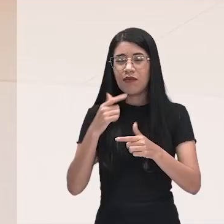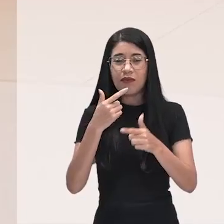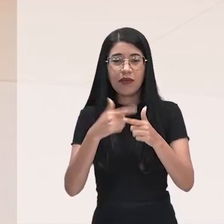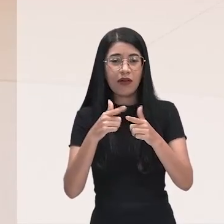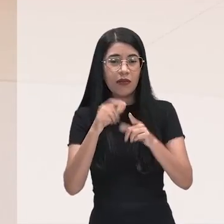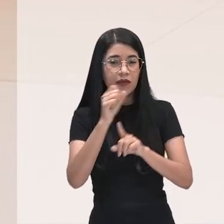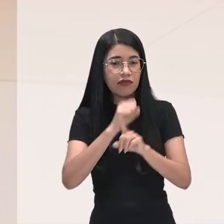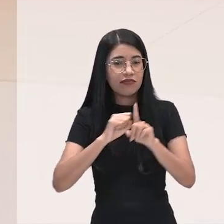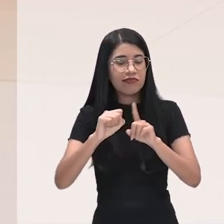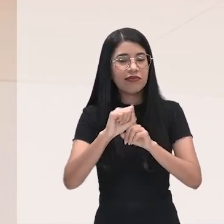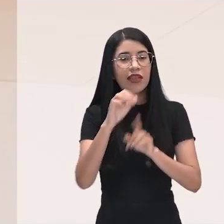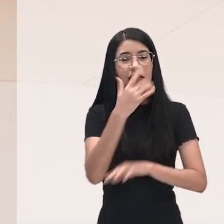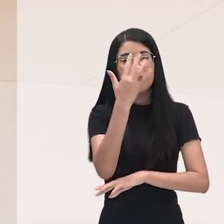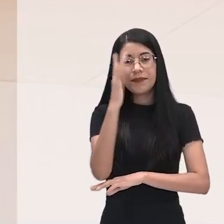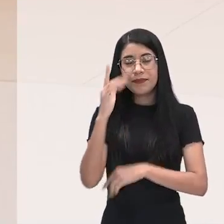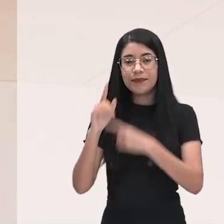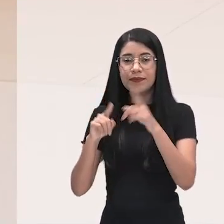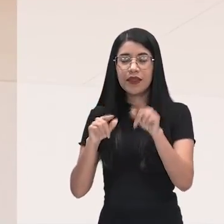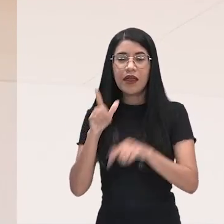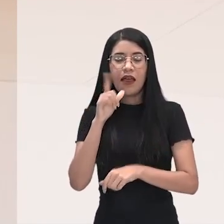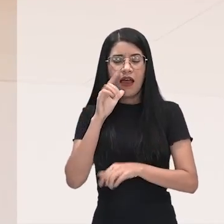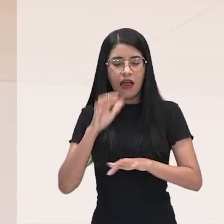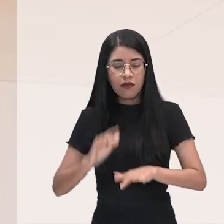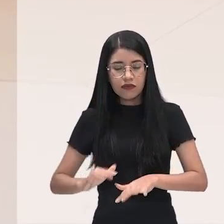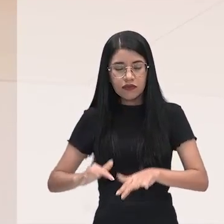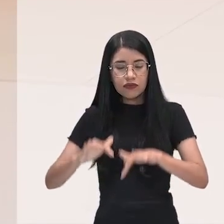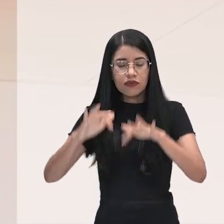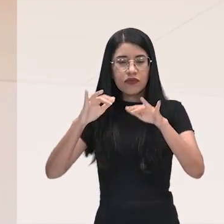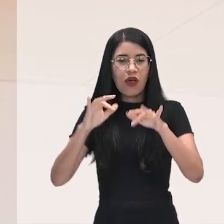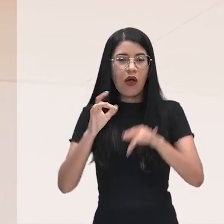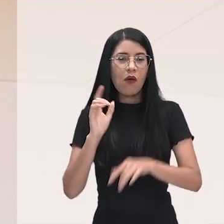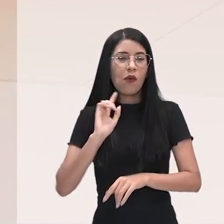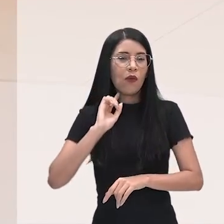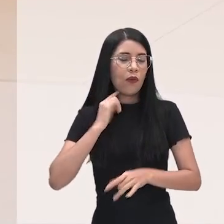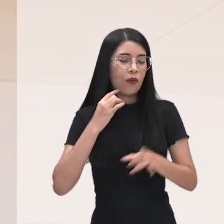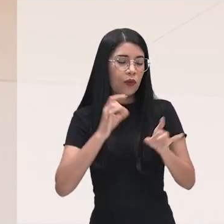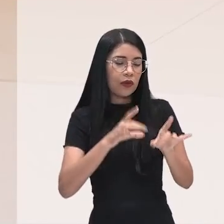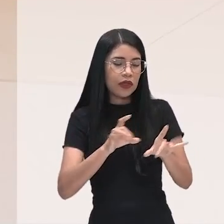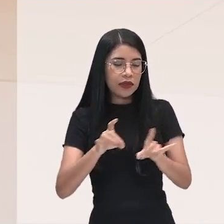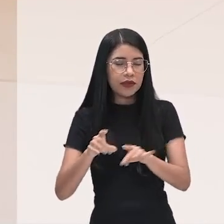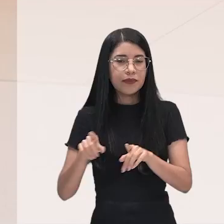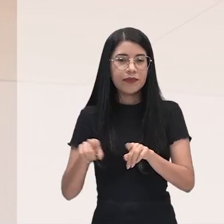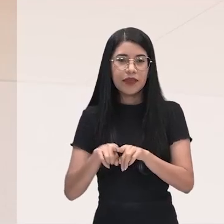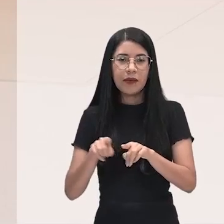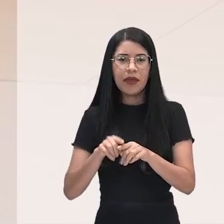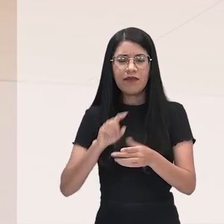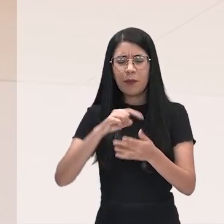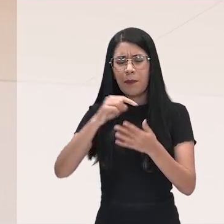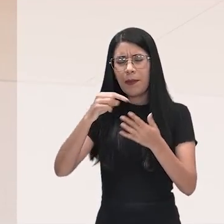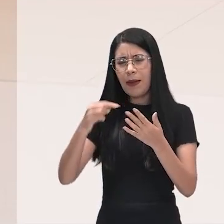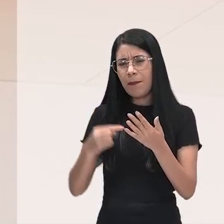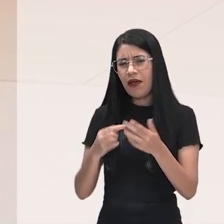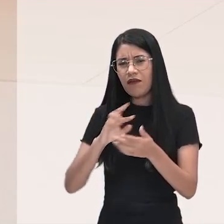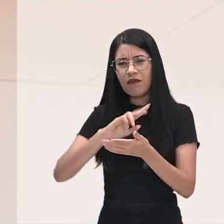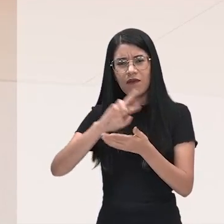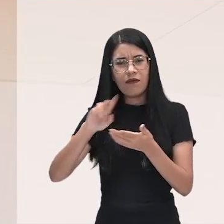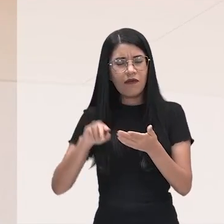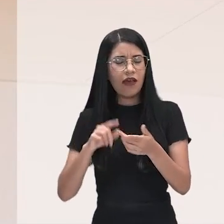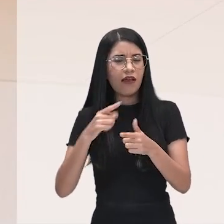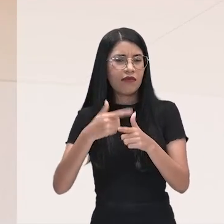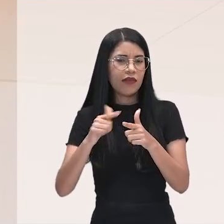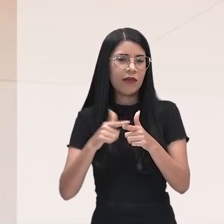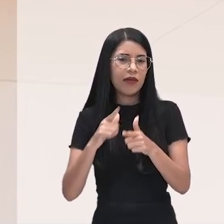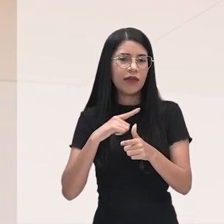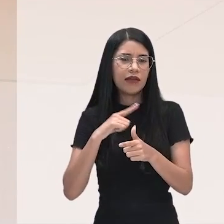estão vendo aqui, ela em 1896. Observe que ela vem mudando, olha, em 1902, perdão, a gente